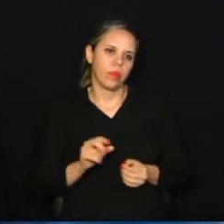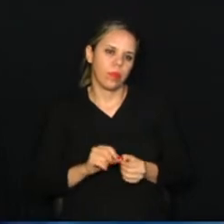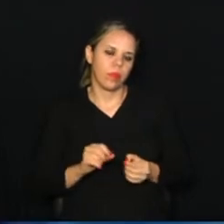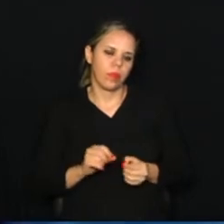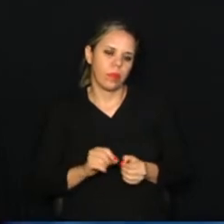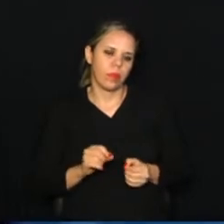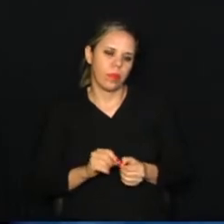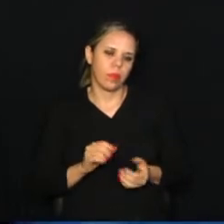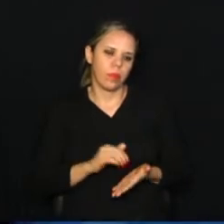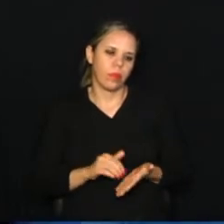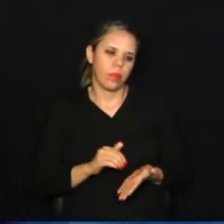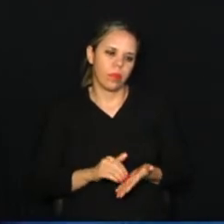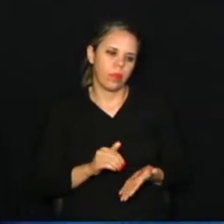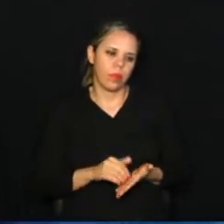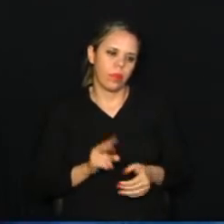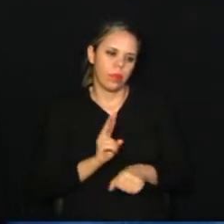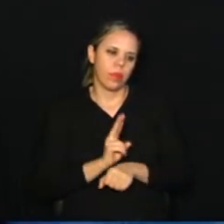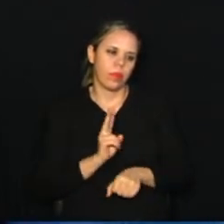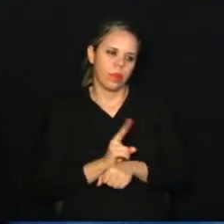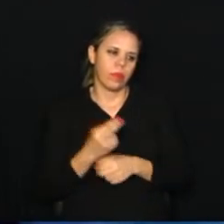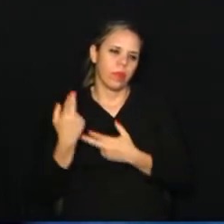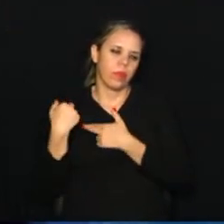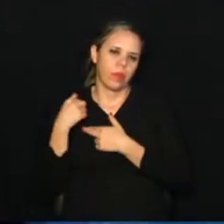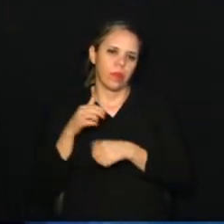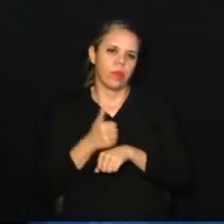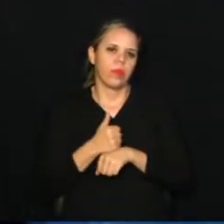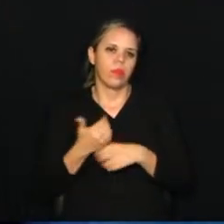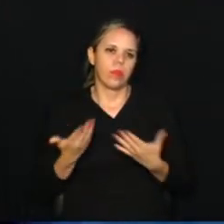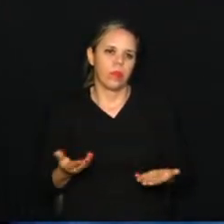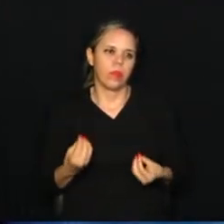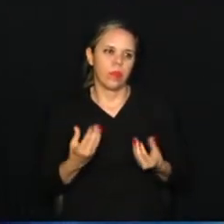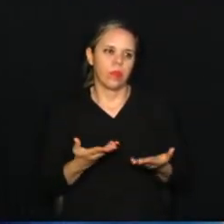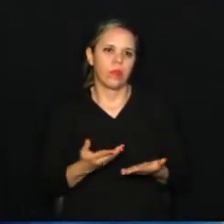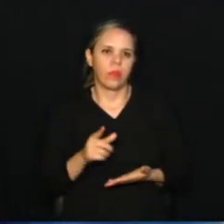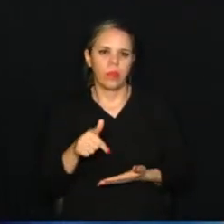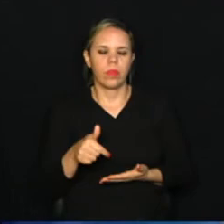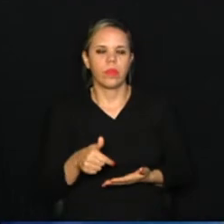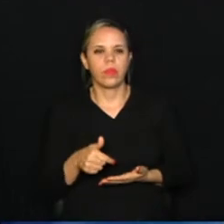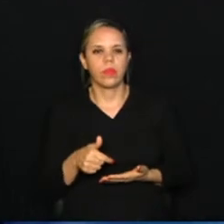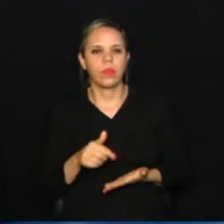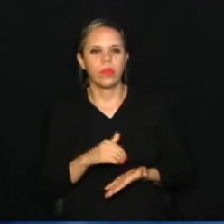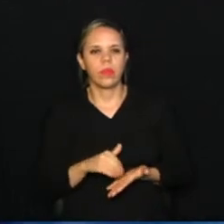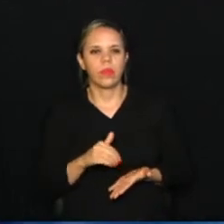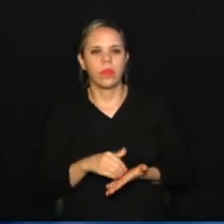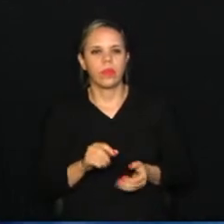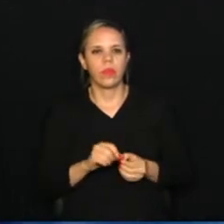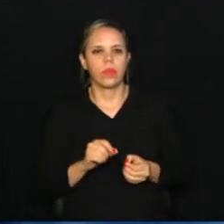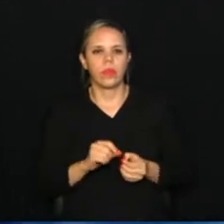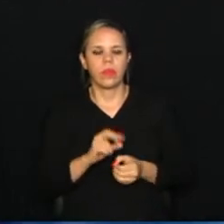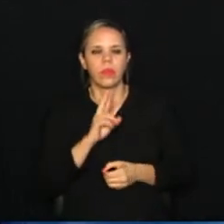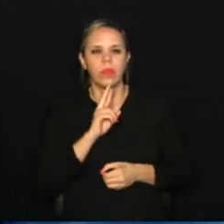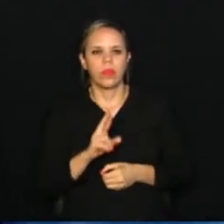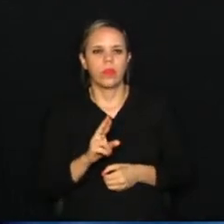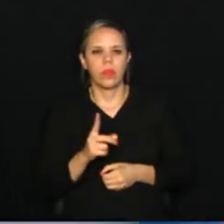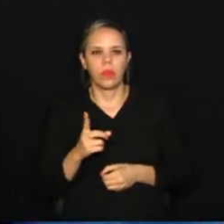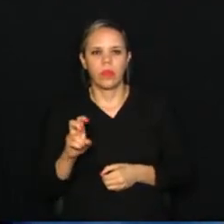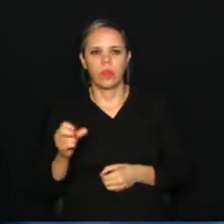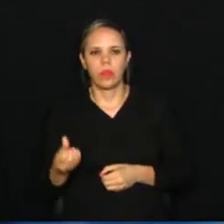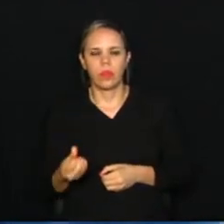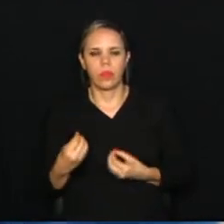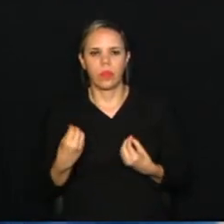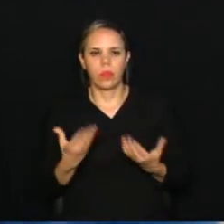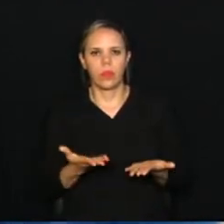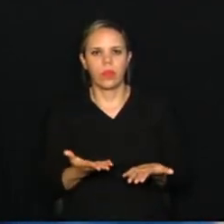da secretaria que cuida dessa área. Então a gente encaminha. Depois essa secretaria faz a resposta no 56 e a gente